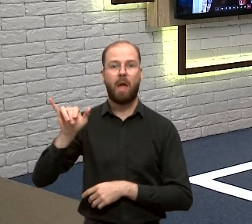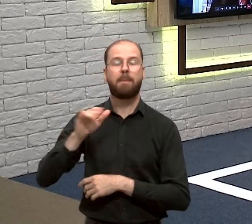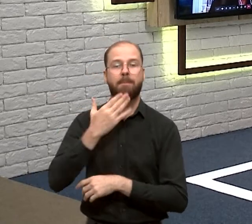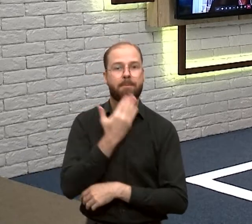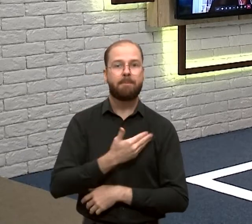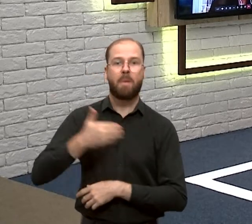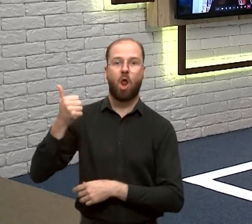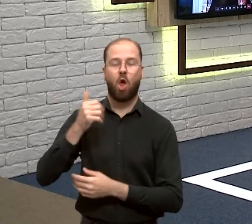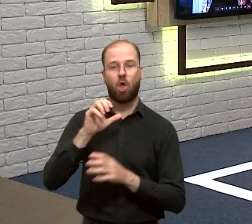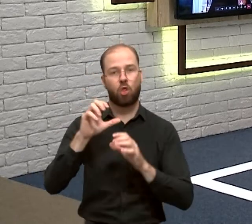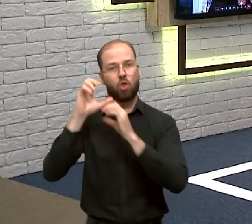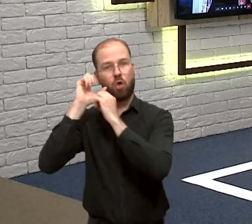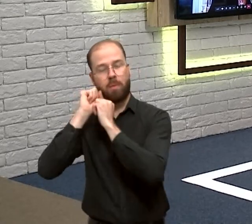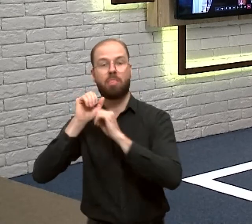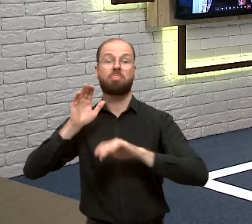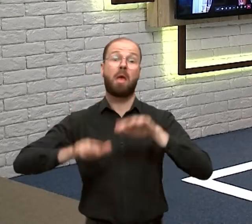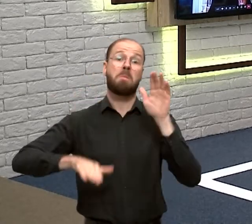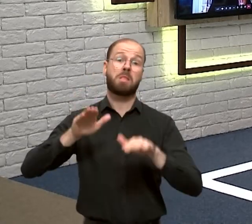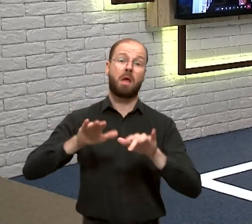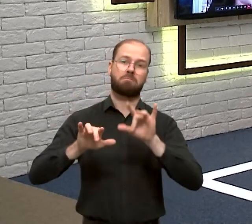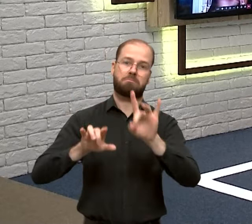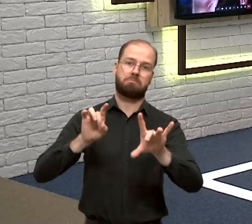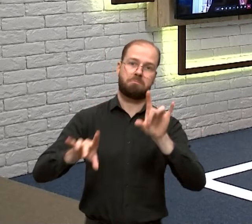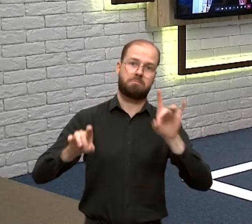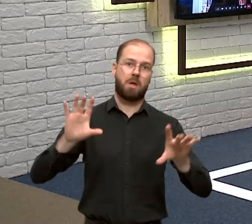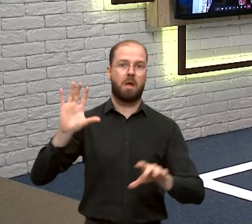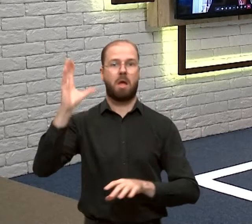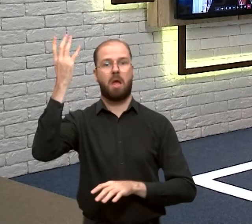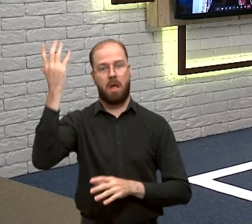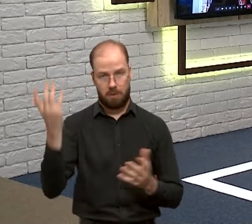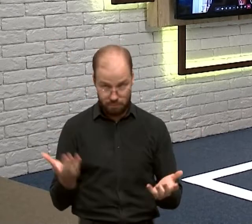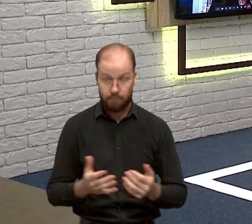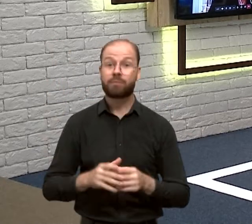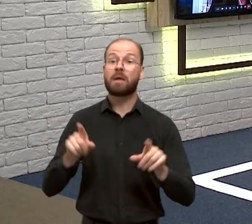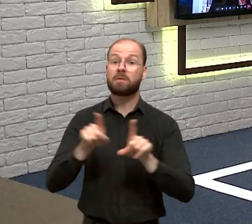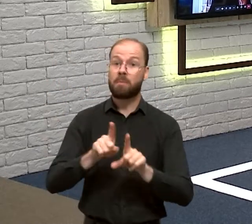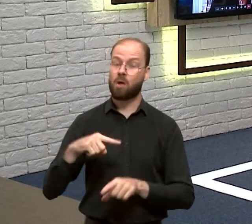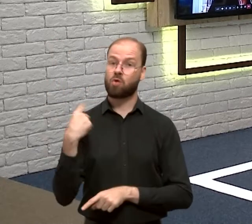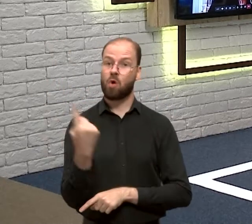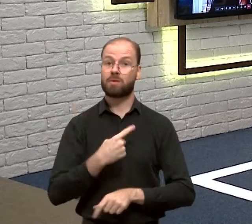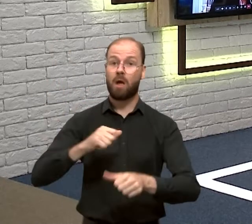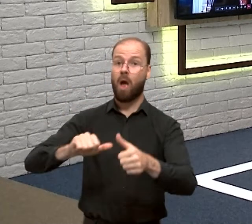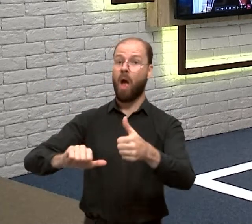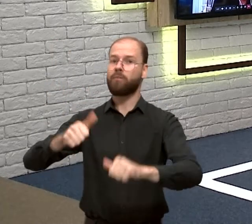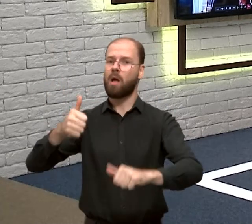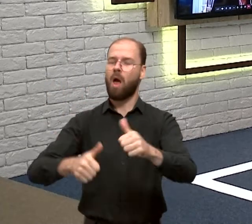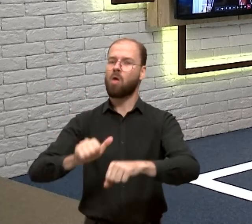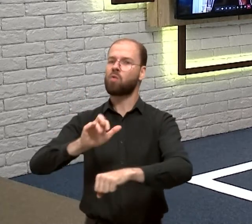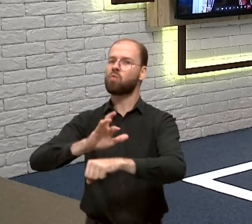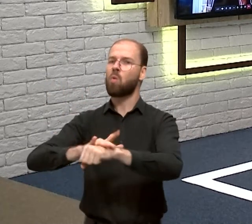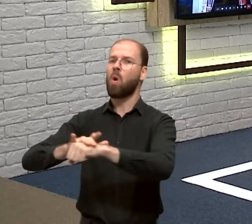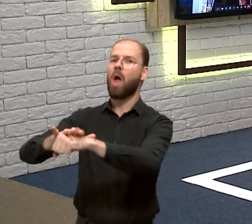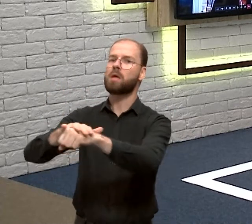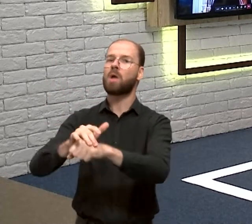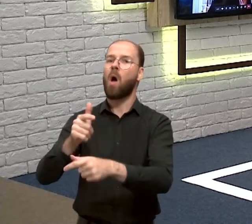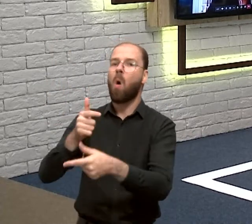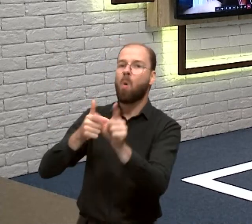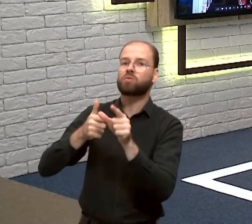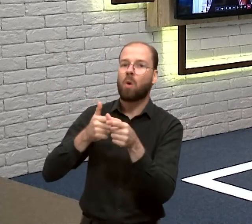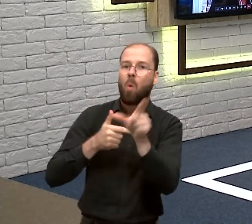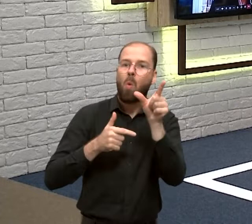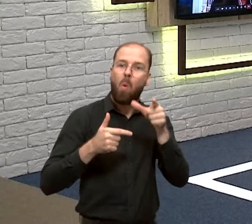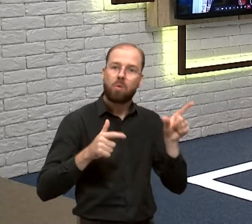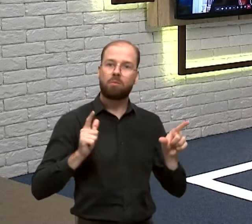do tipo de insônia. E, logicamente, a gente vai avaliar todas as doenças associadas e também tratar essas doenças, né, que vão